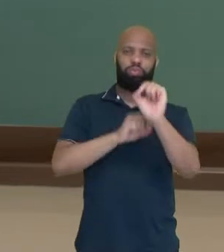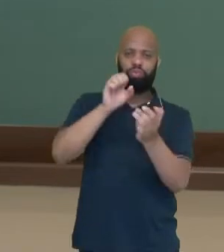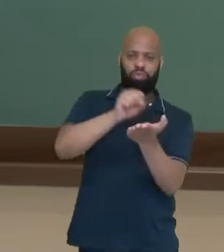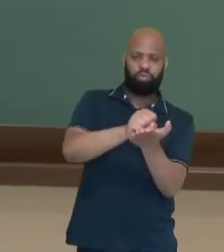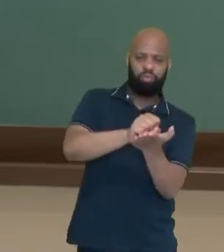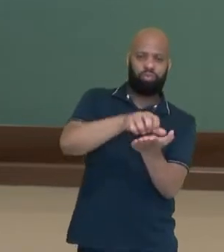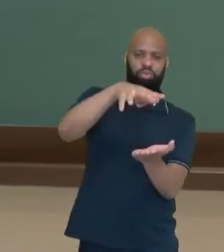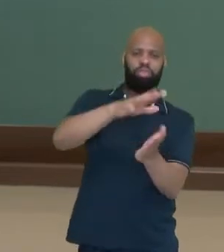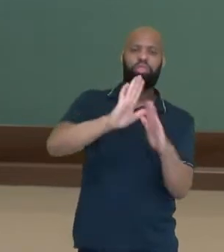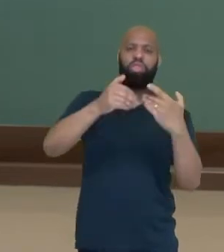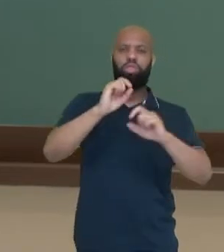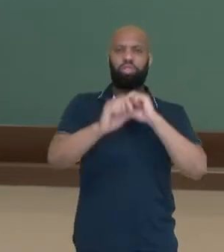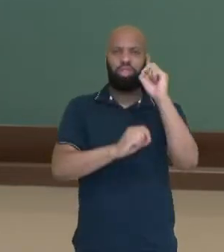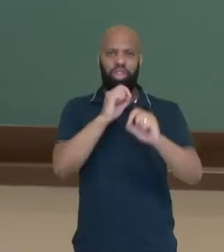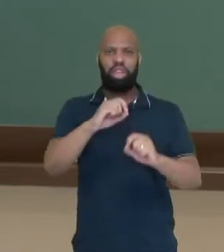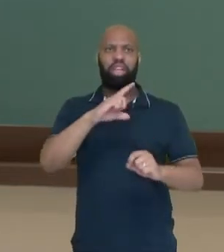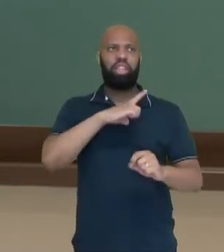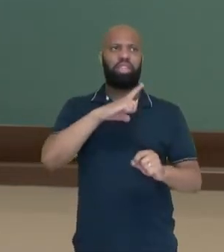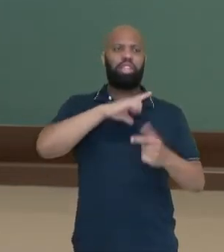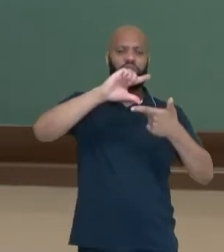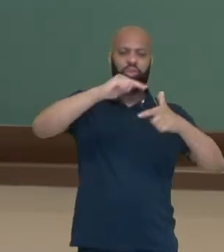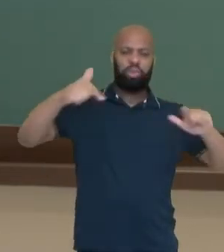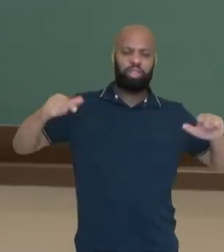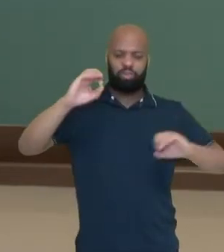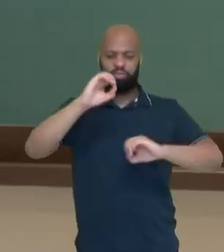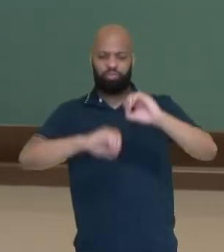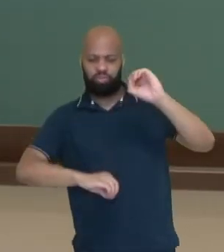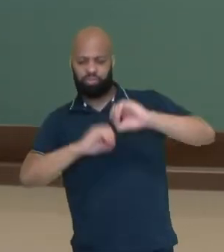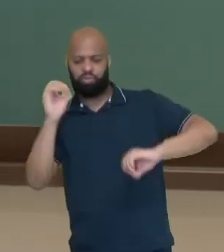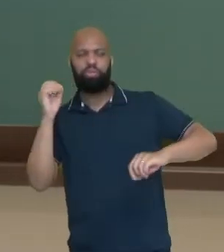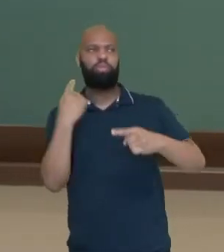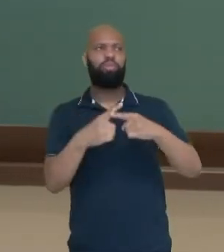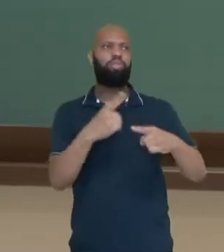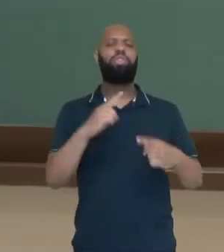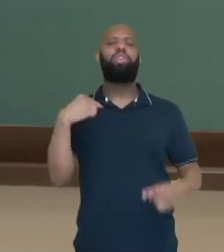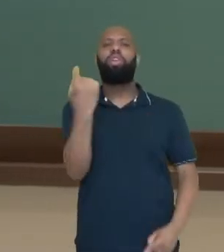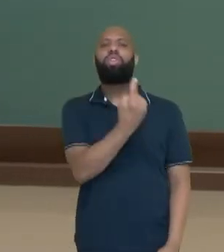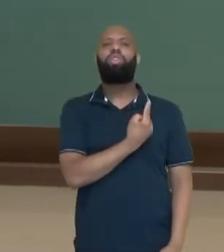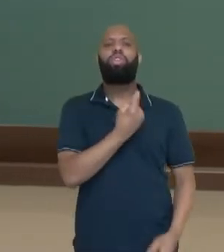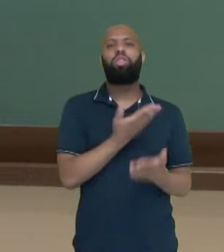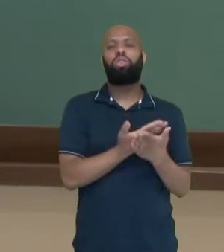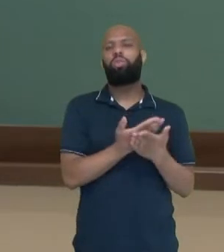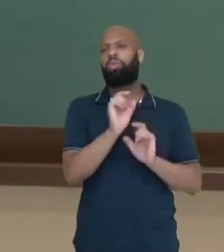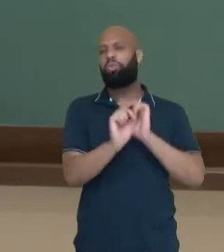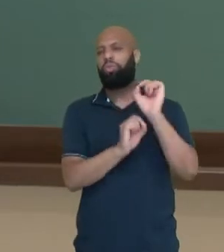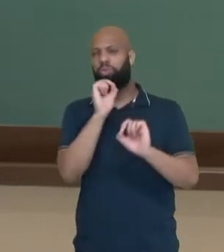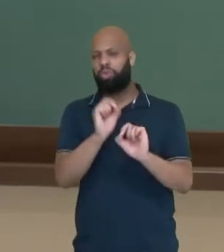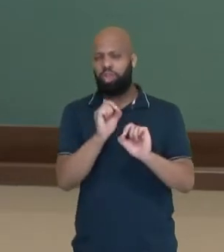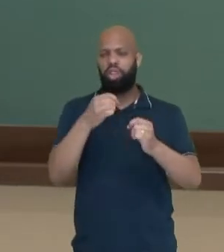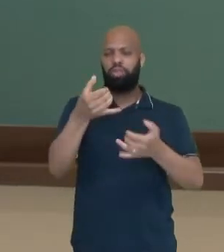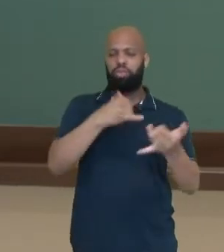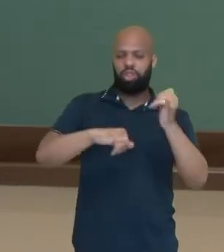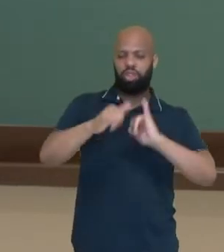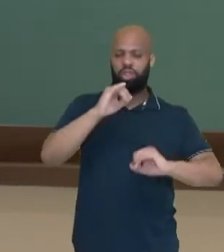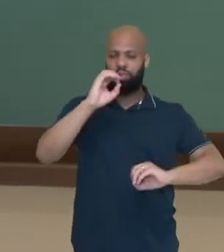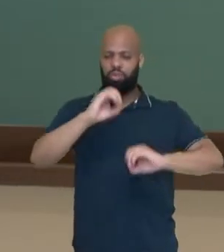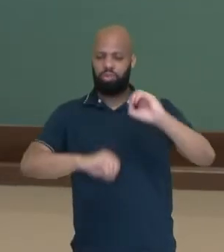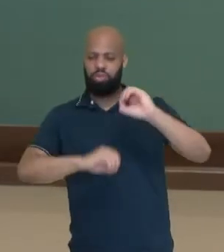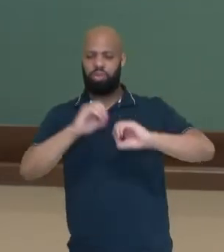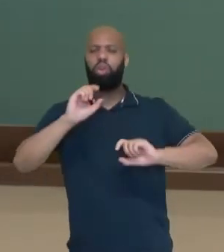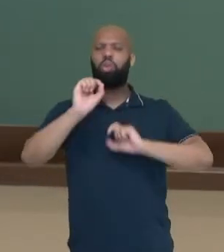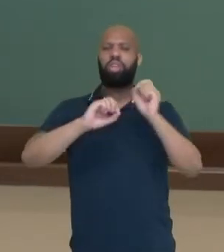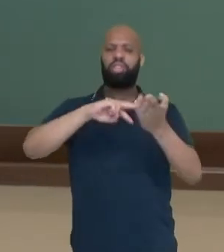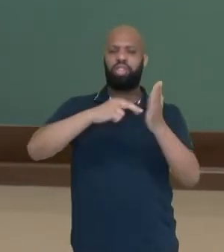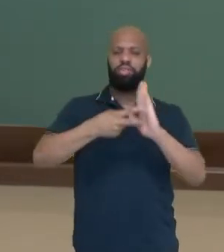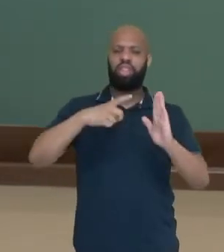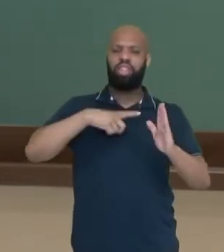ou seja, adquirem geometria molecular. Lembrando que quando a gente fala de compostos moleculares, estamos falando do compartilhamento